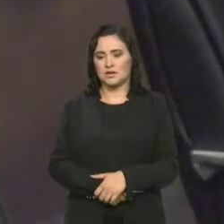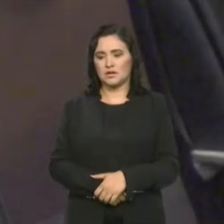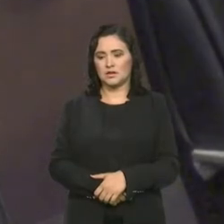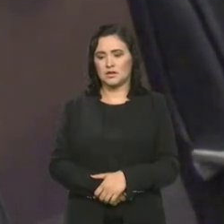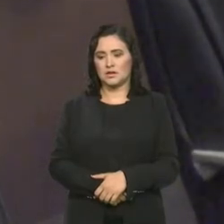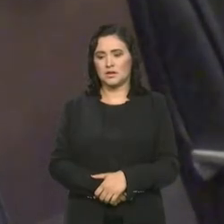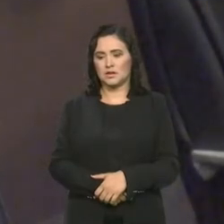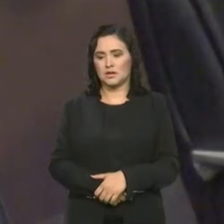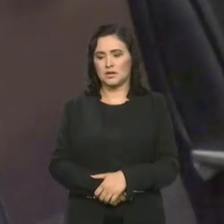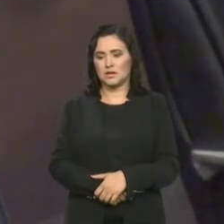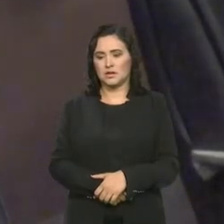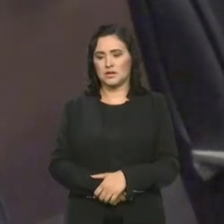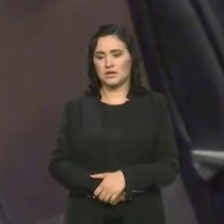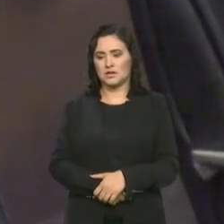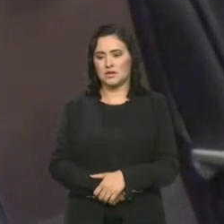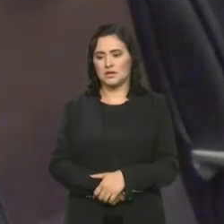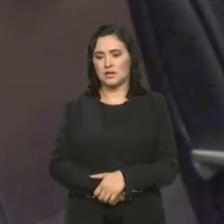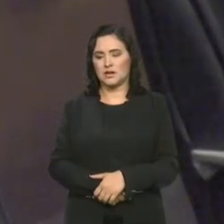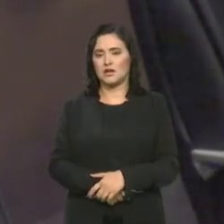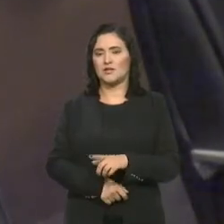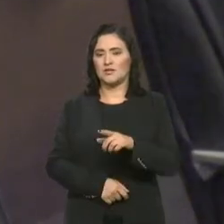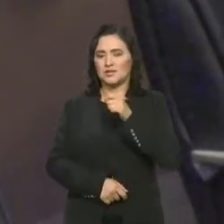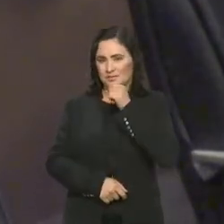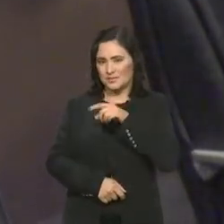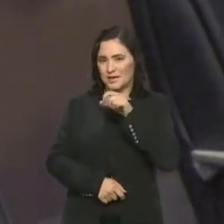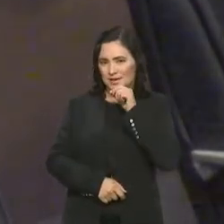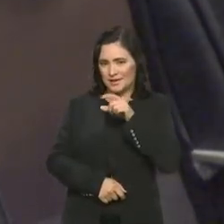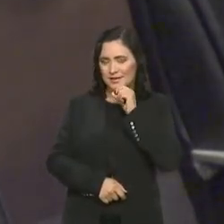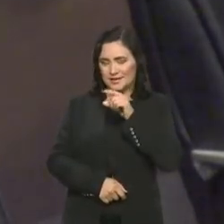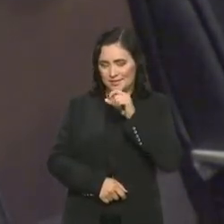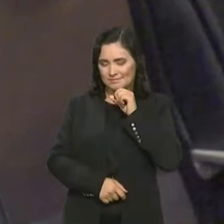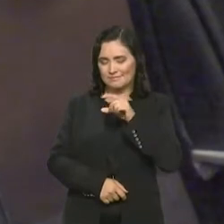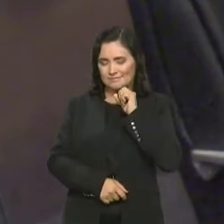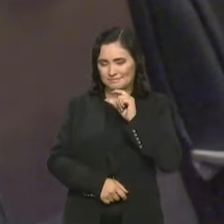a sua capacidade de ser um grande humorista, mas...